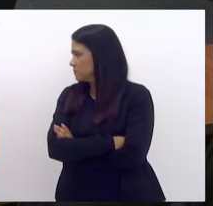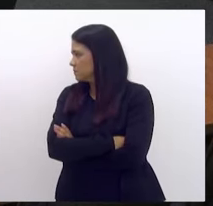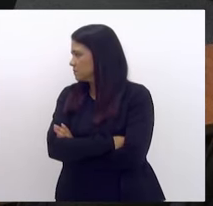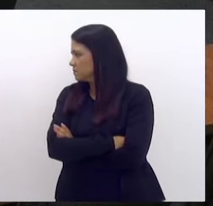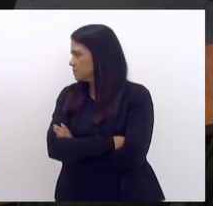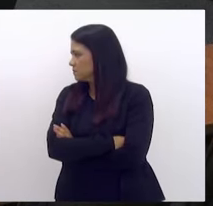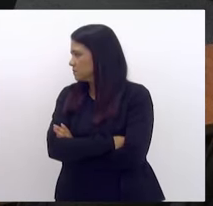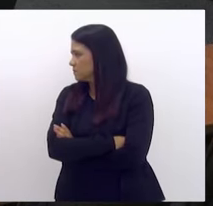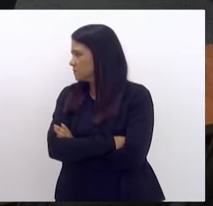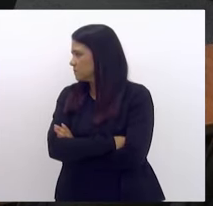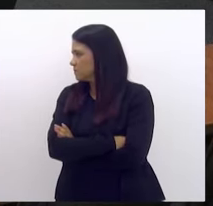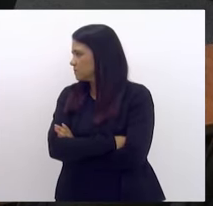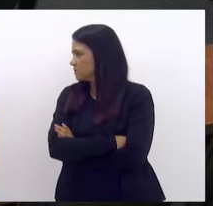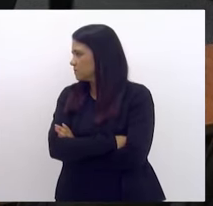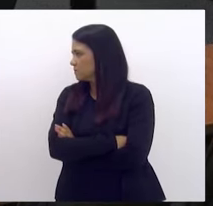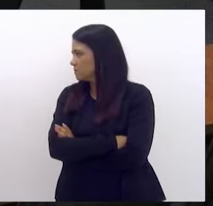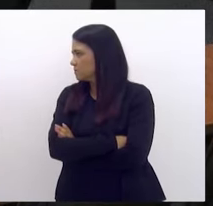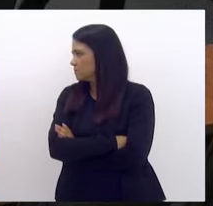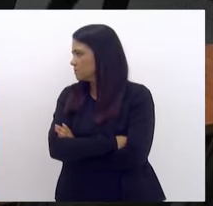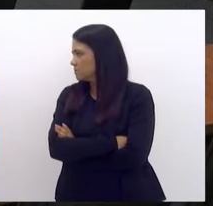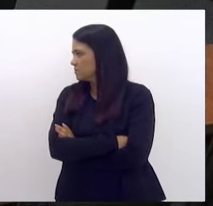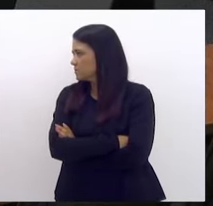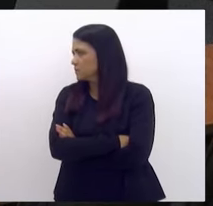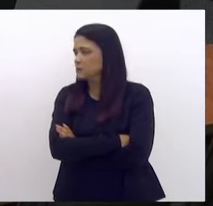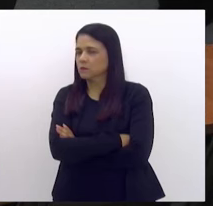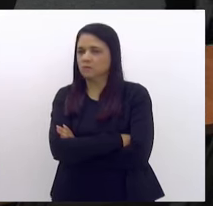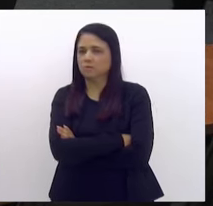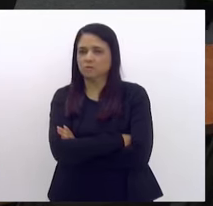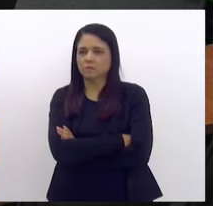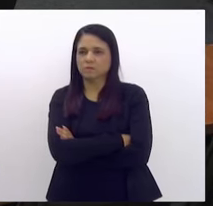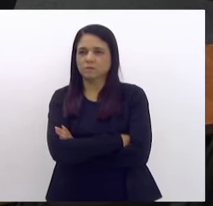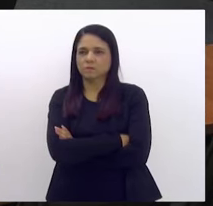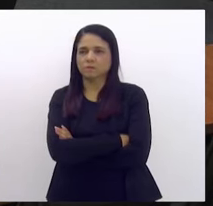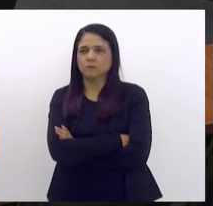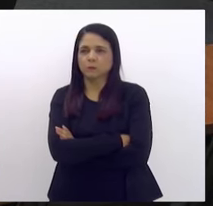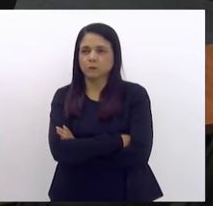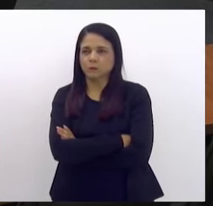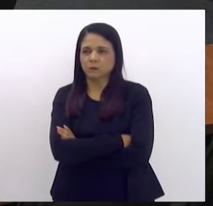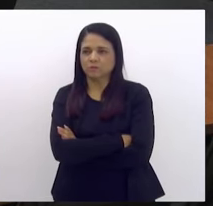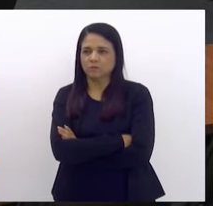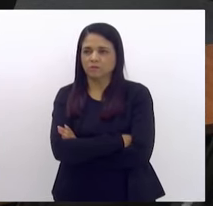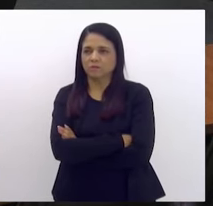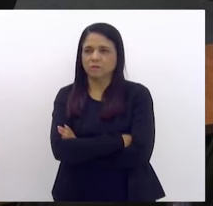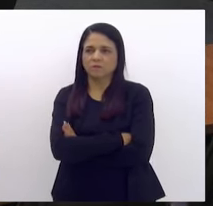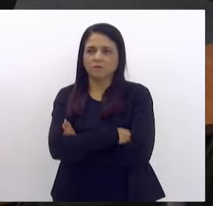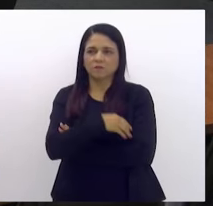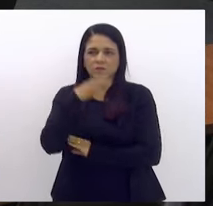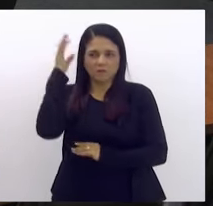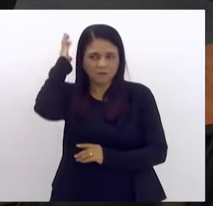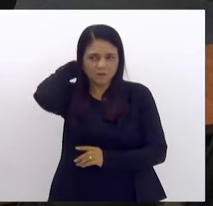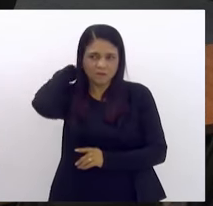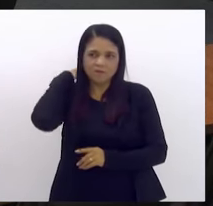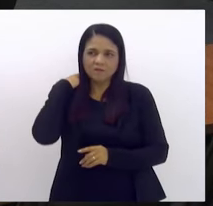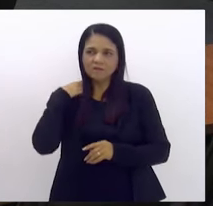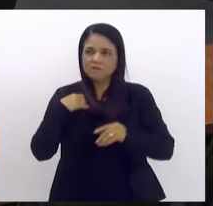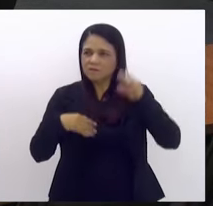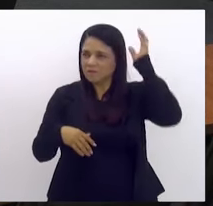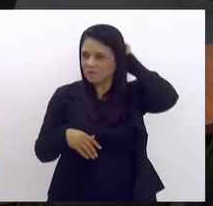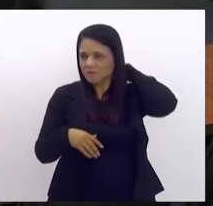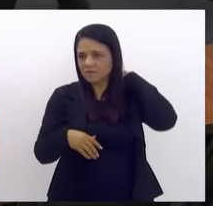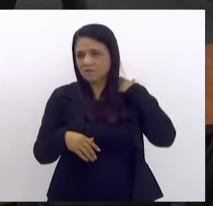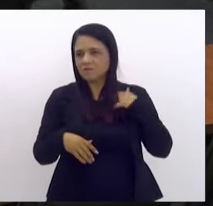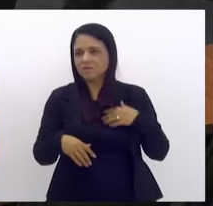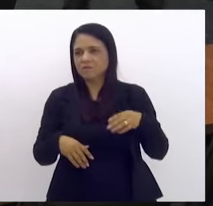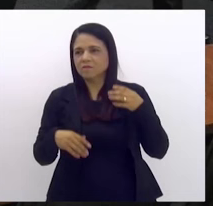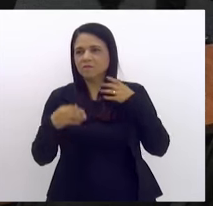Boa tarde, nossos nobres deputadas e nobres deputados. Boa tarde a todos os servidores da casa. Boa tarde a